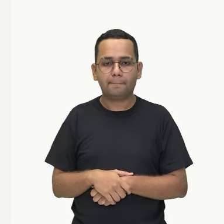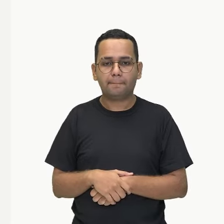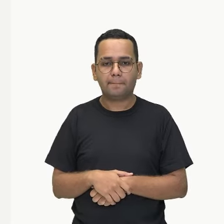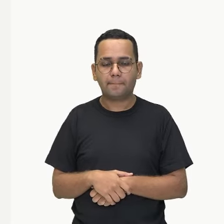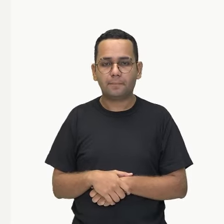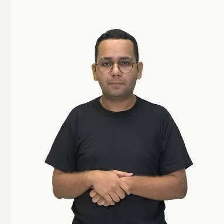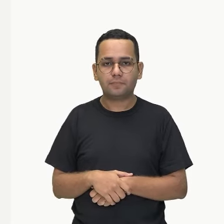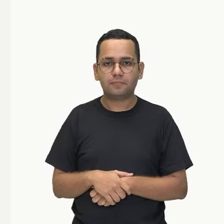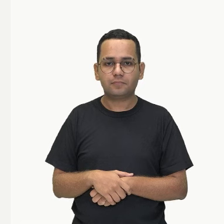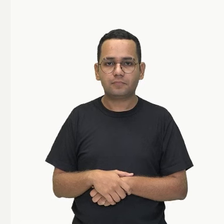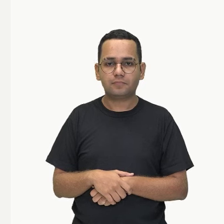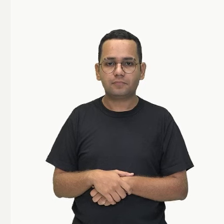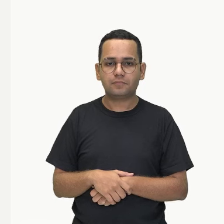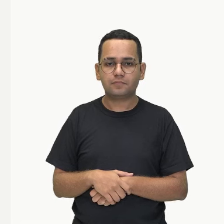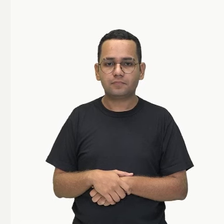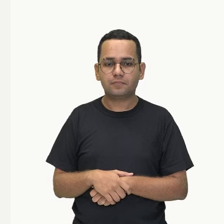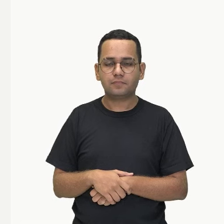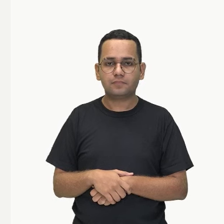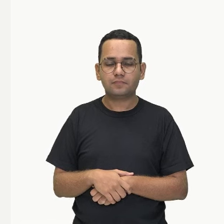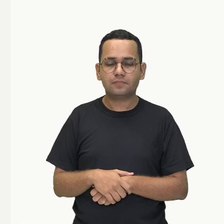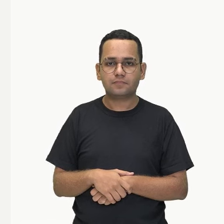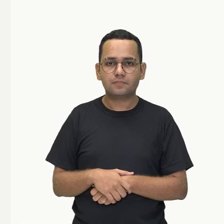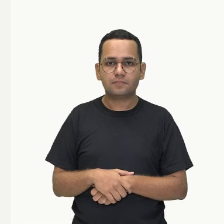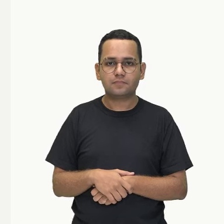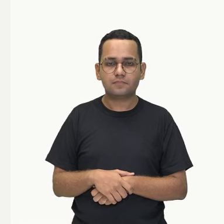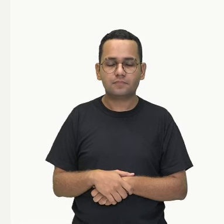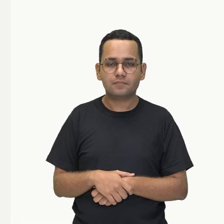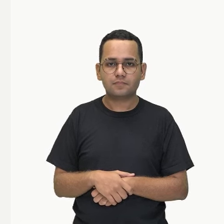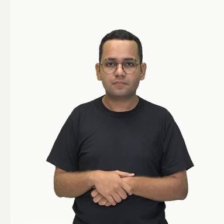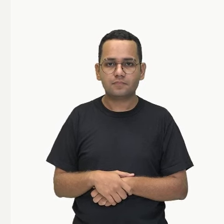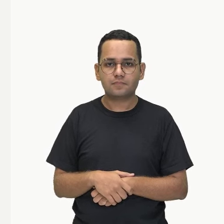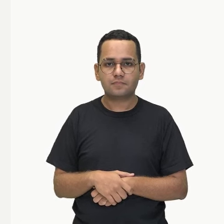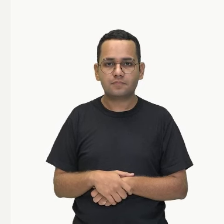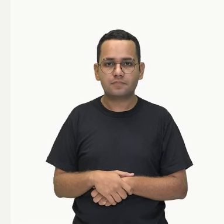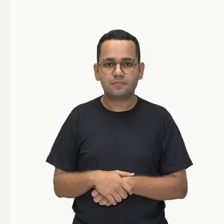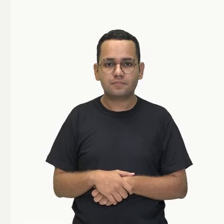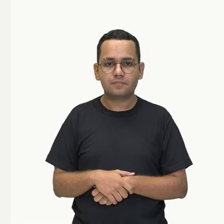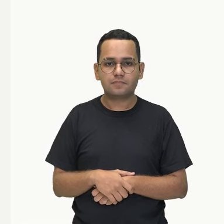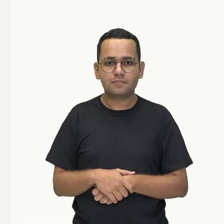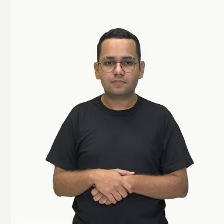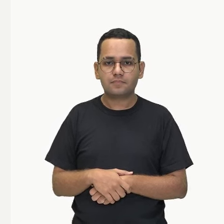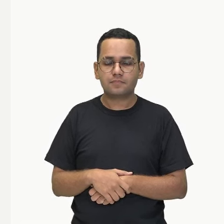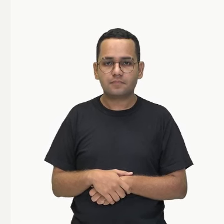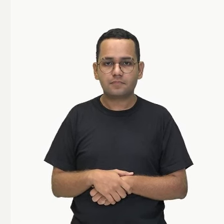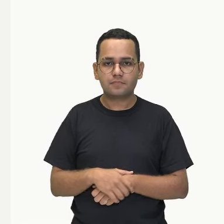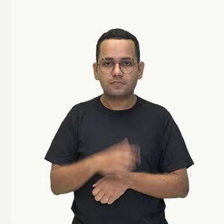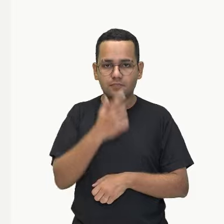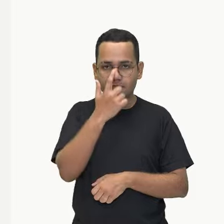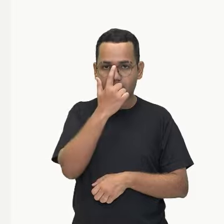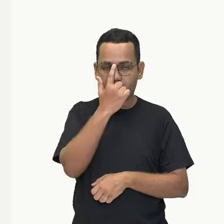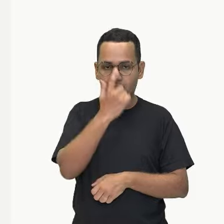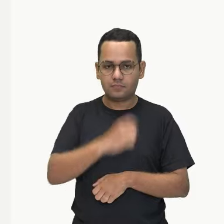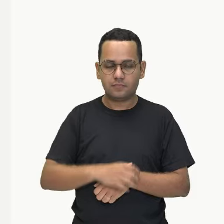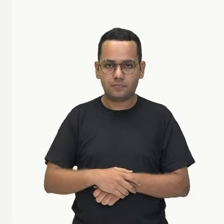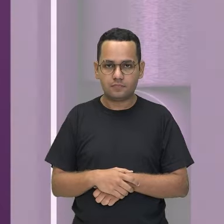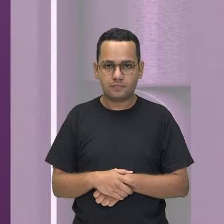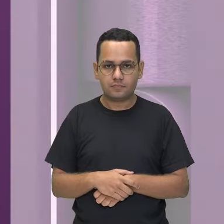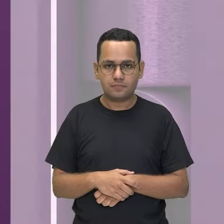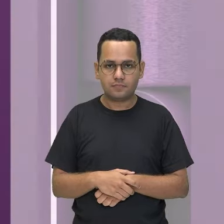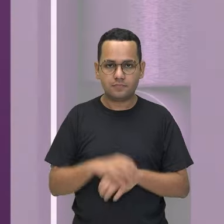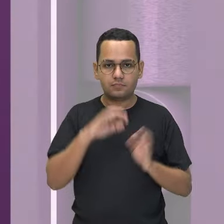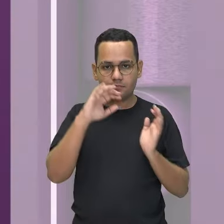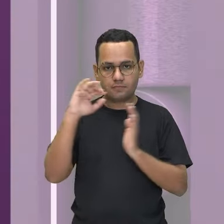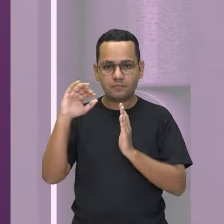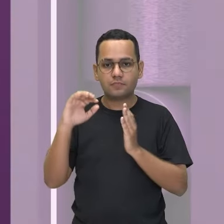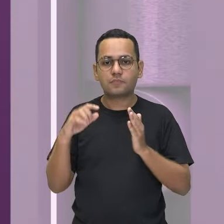quadrado, mais 12. Ok, pessoal? Então, entendam, sempre a gente vai resolver no